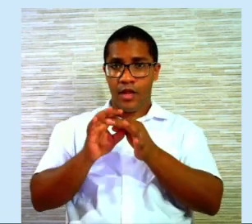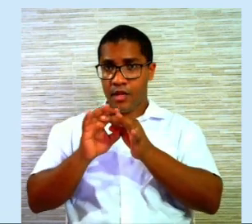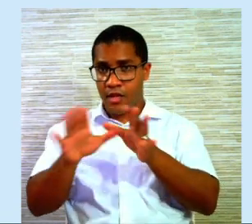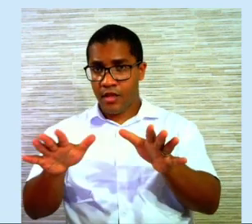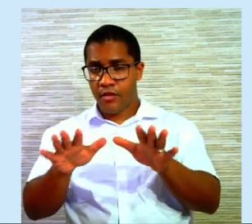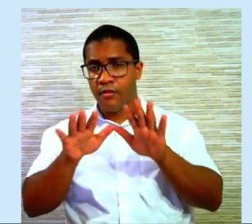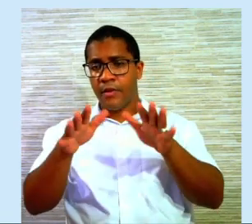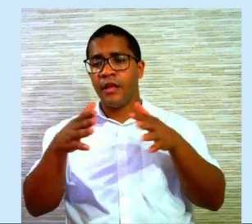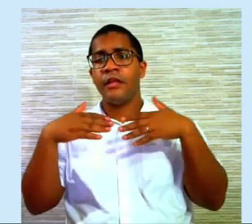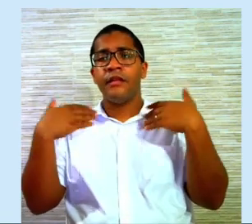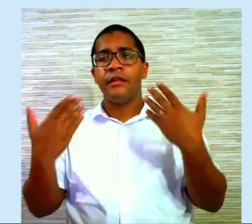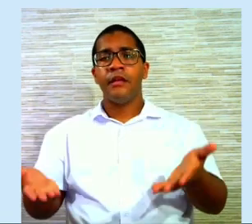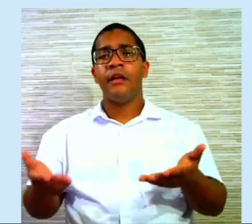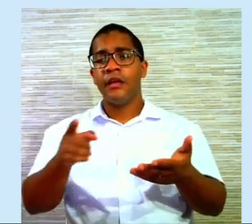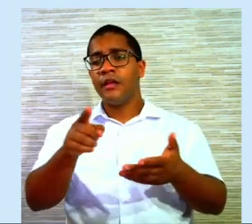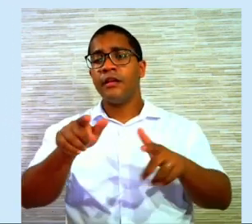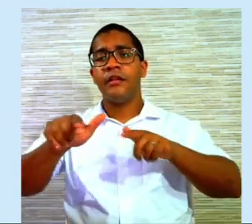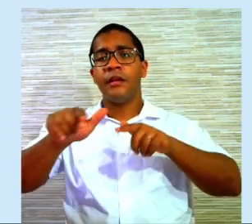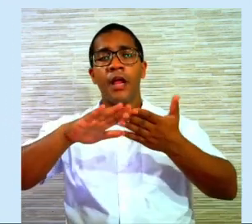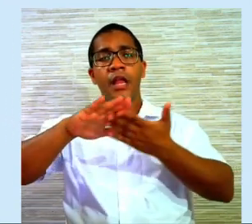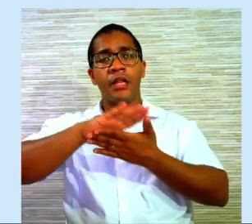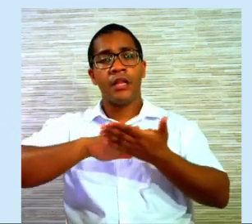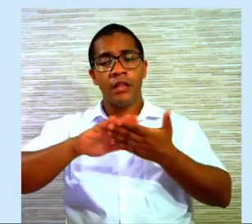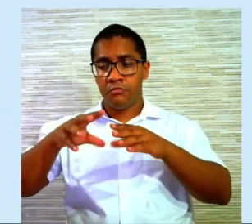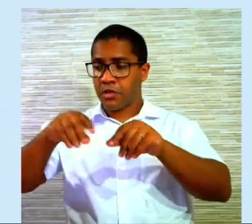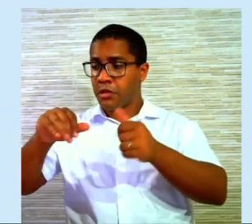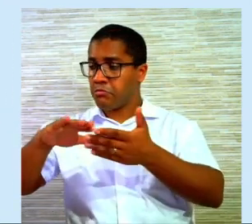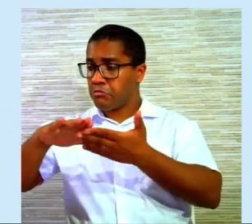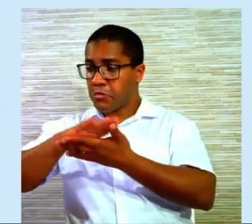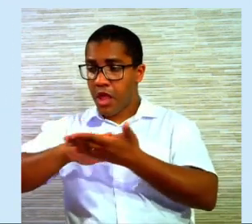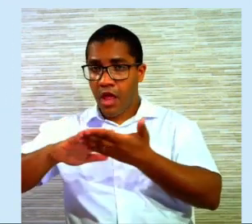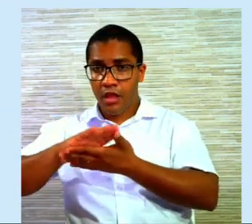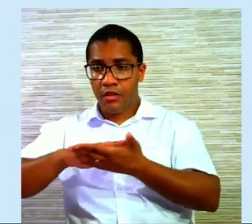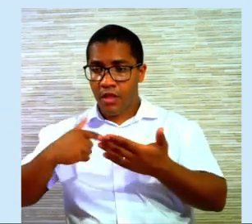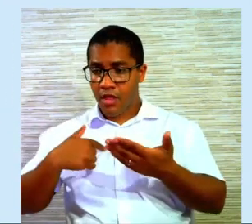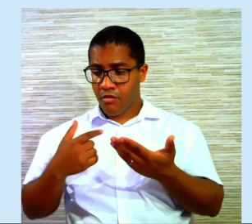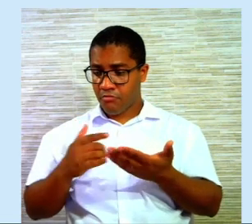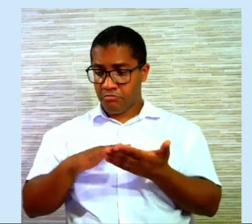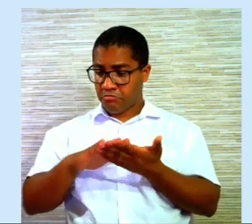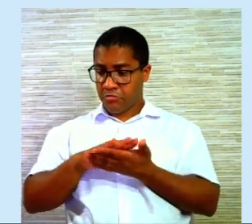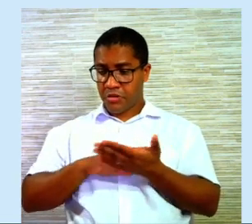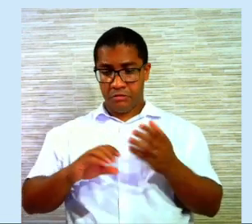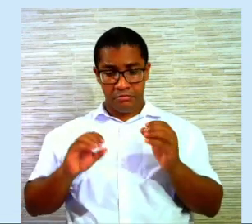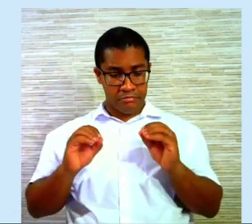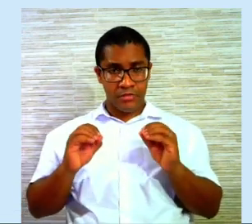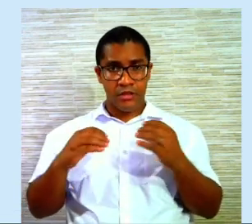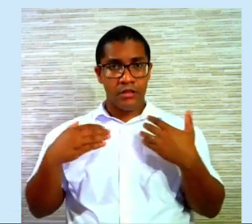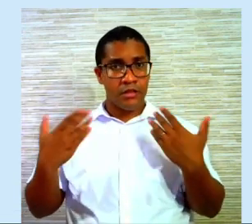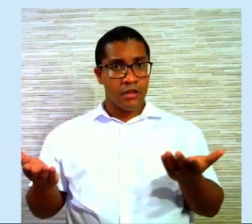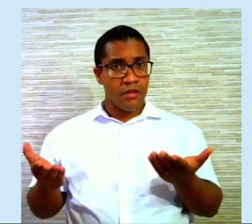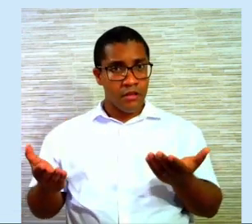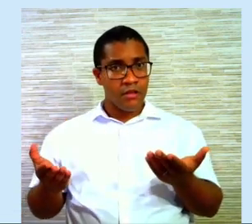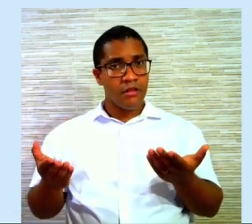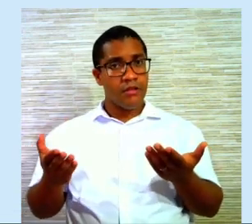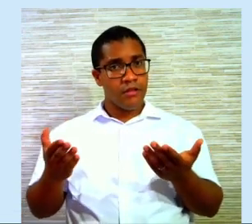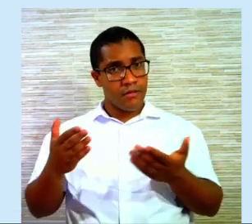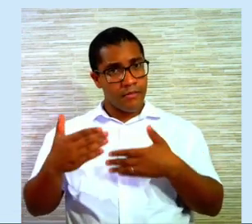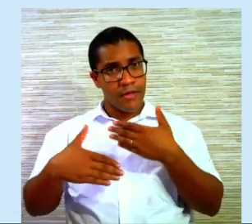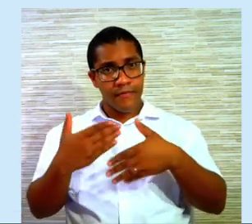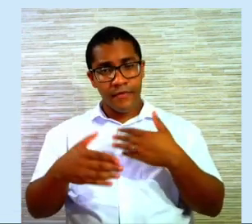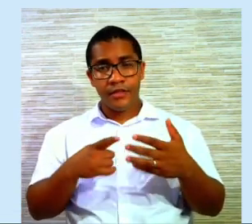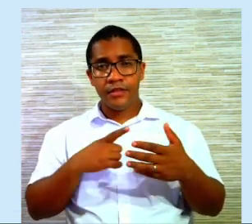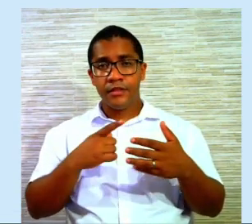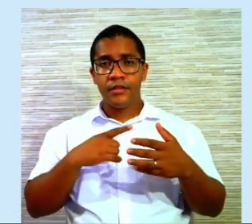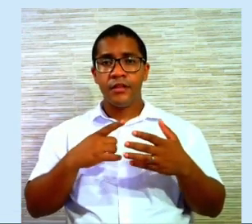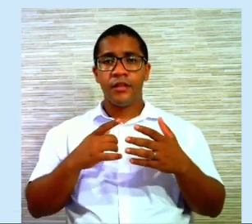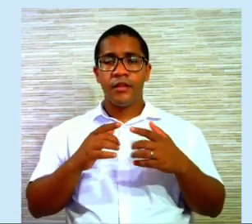liberto. Mas eu não tenho estudo, eu não tenho trabalho, eu não tenho terra, eu não tenho nada. E aí? Então, por fim, as estatísticas oficiais mostram